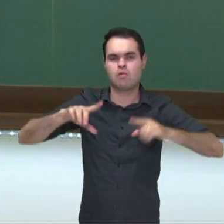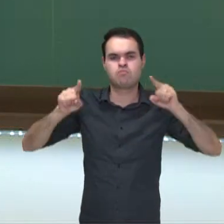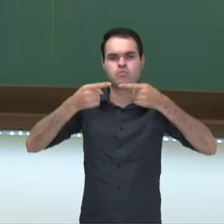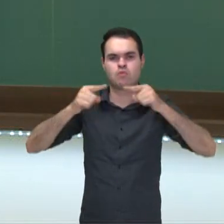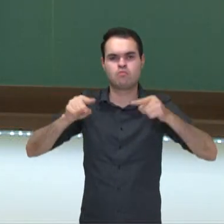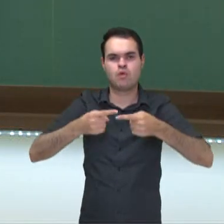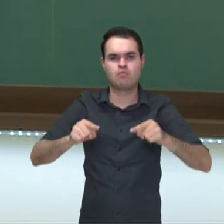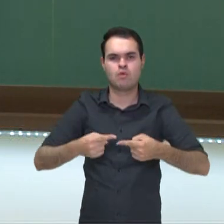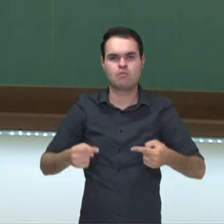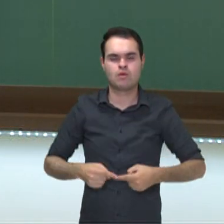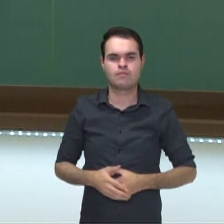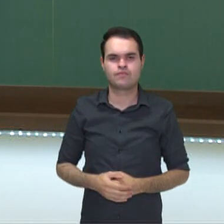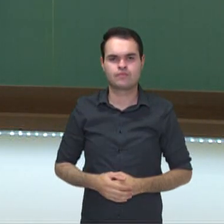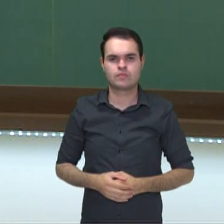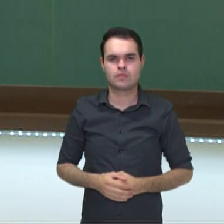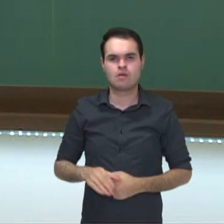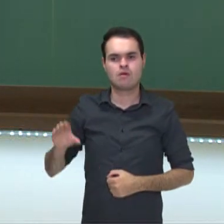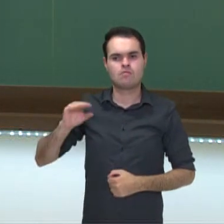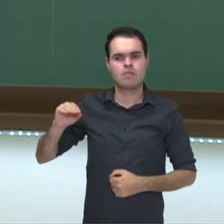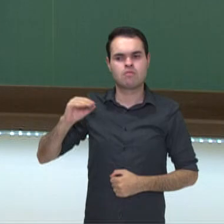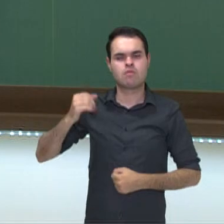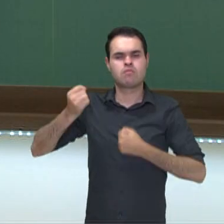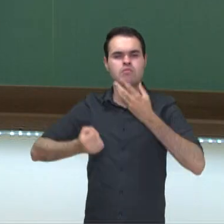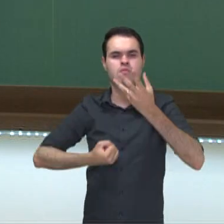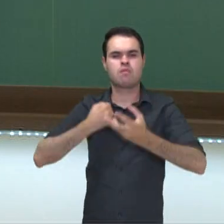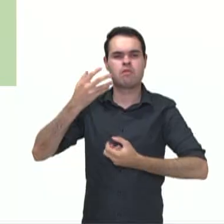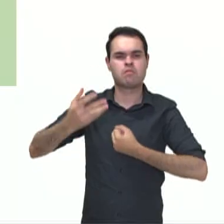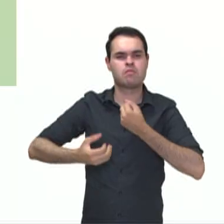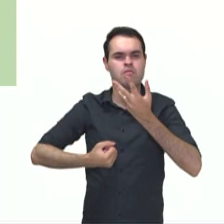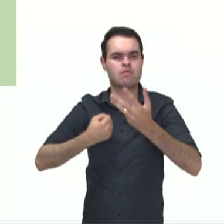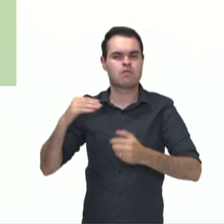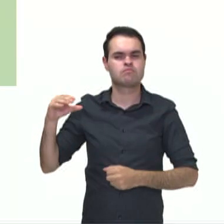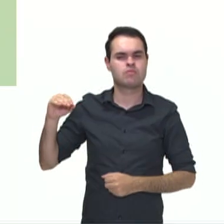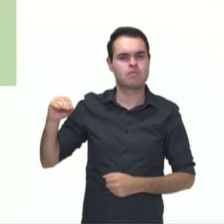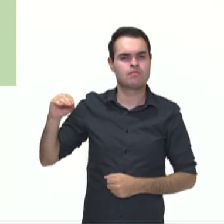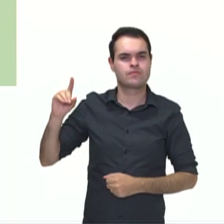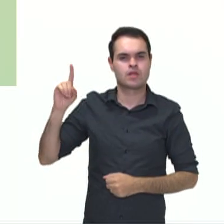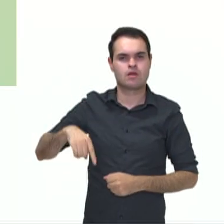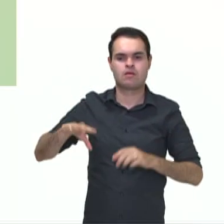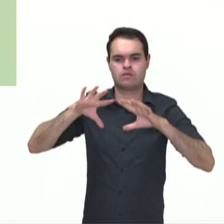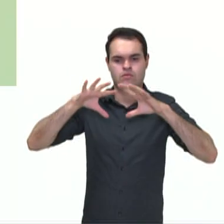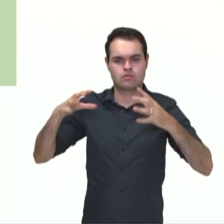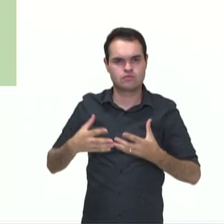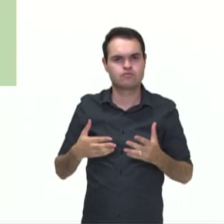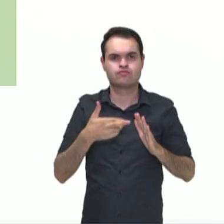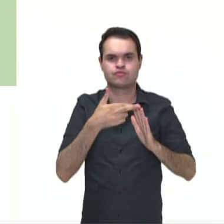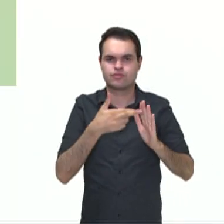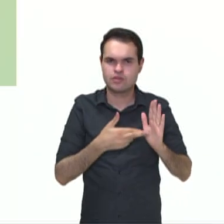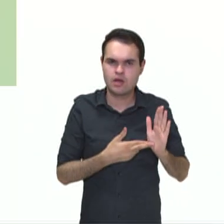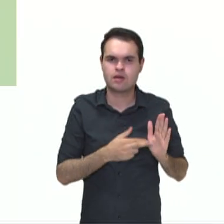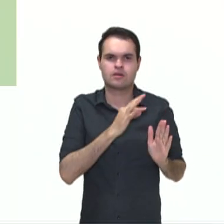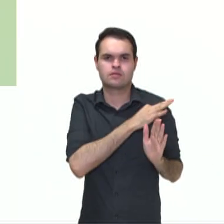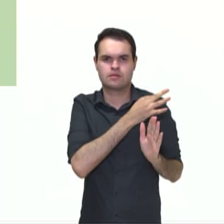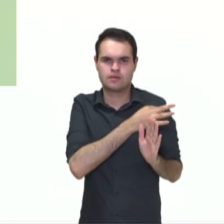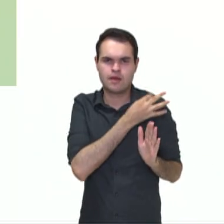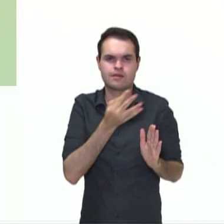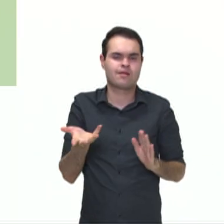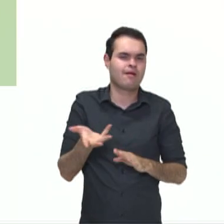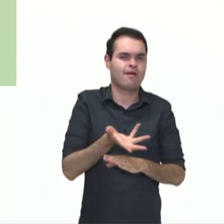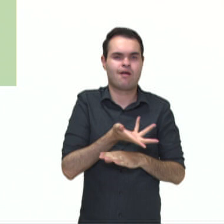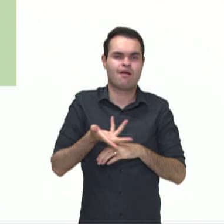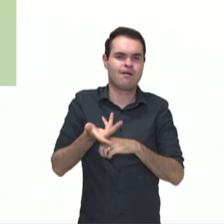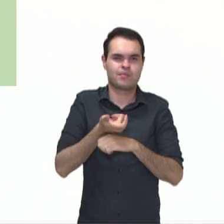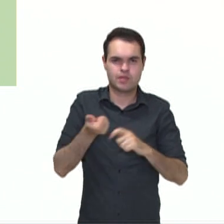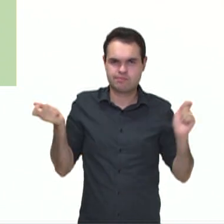ela tem um sentido objetivo. Trata-se, então, de um conjunto de regras, técnicas,